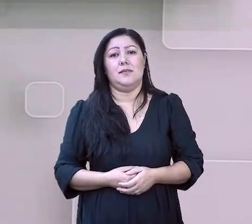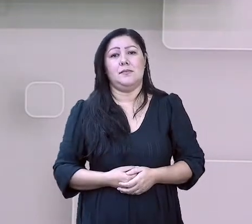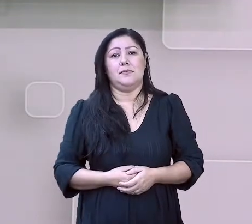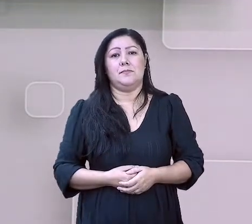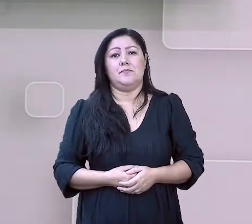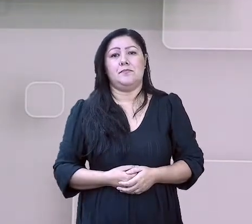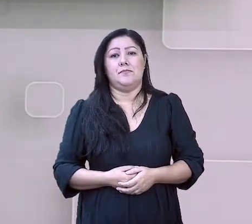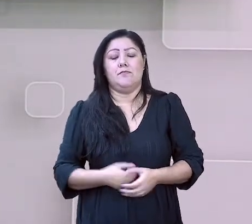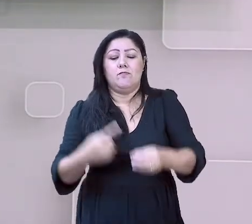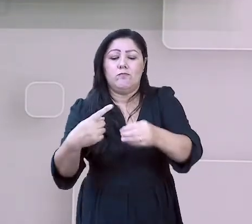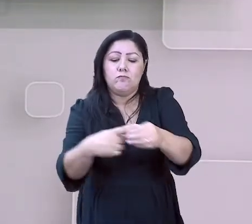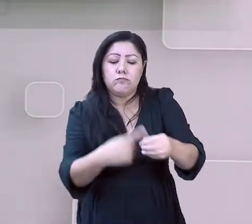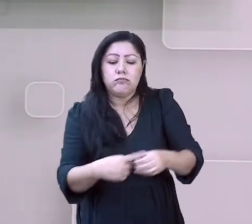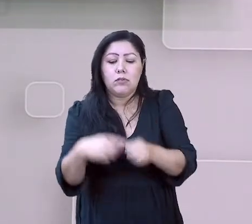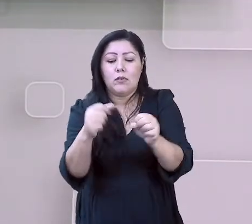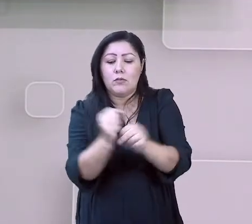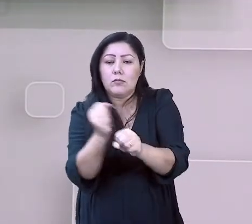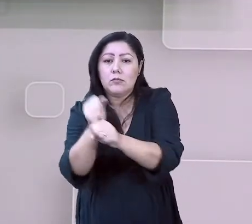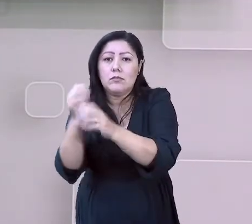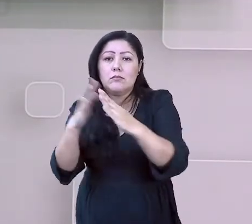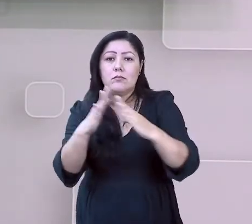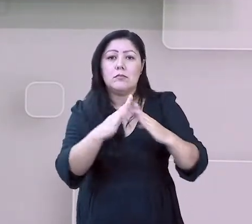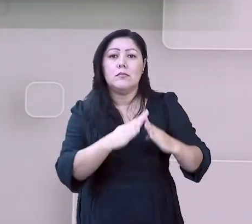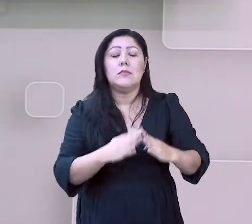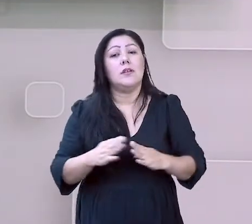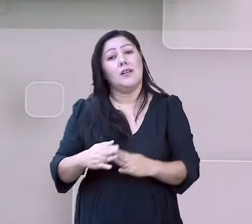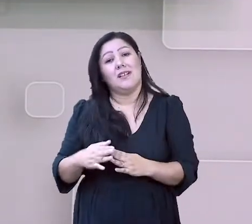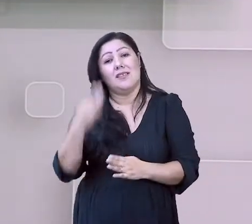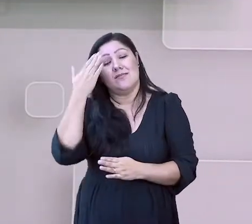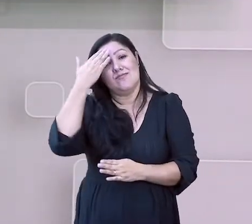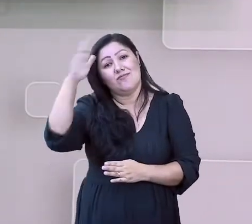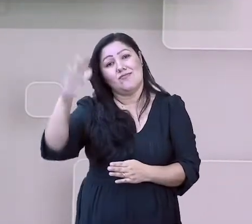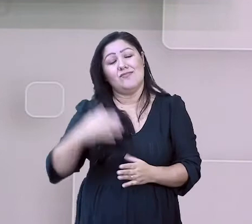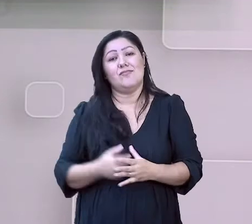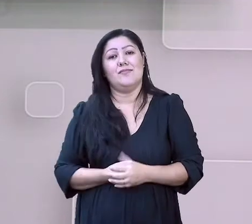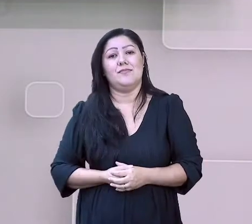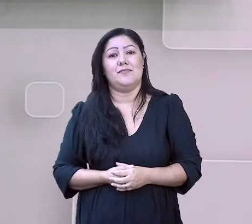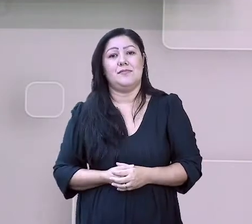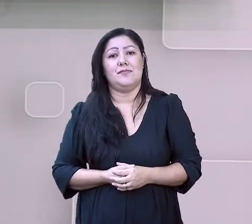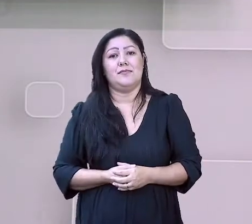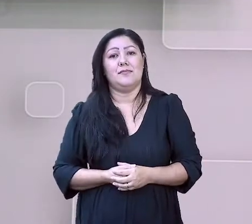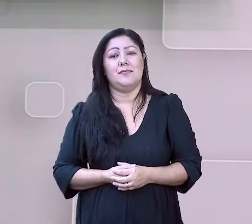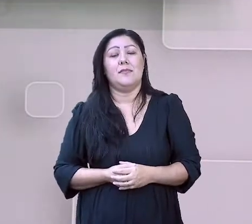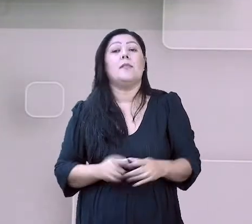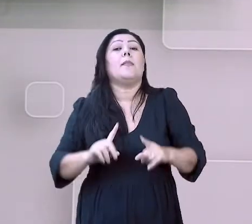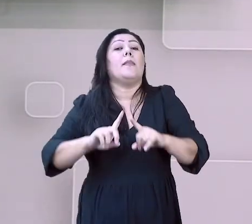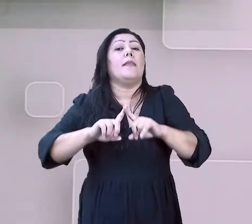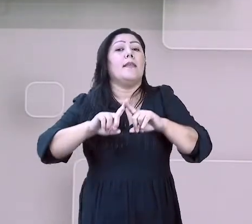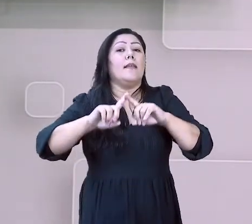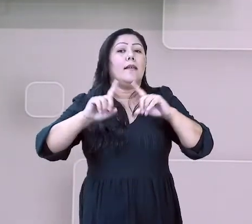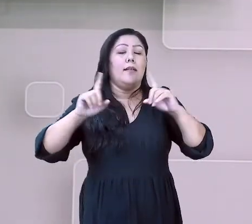Fazer ali a ocupação, isso é essencial. Agora,